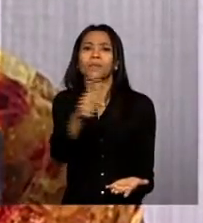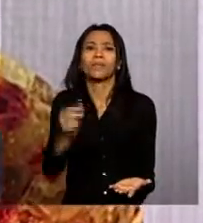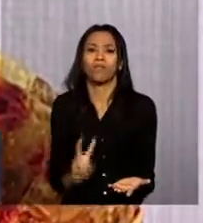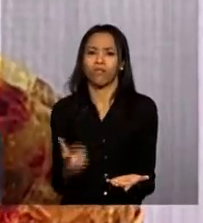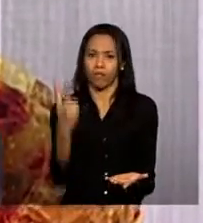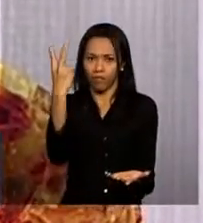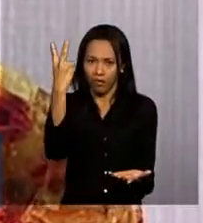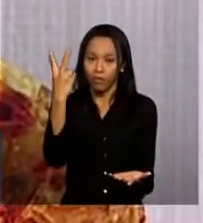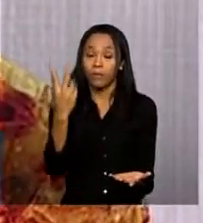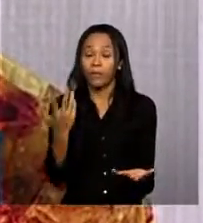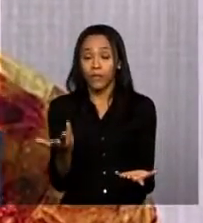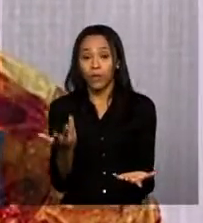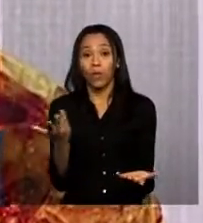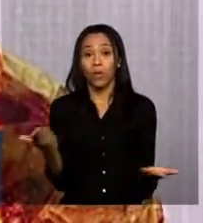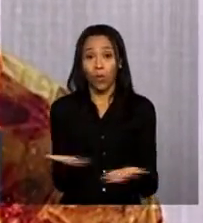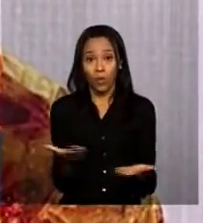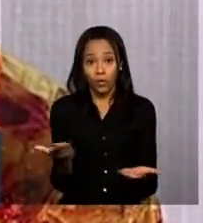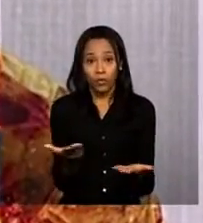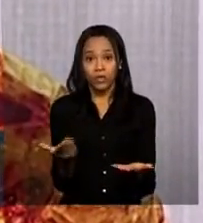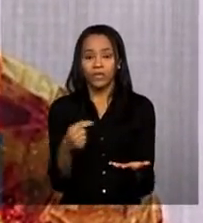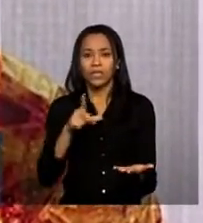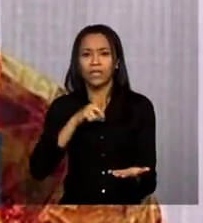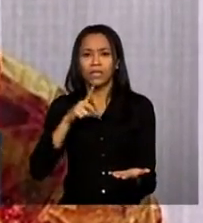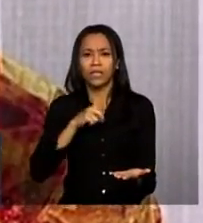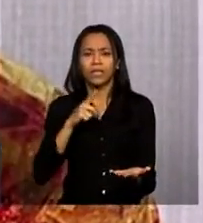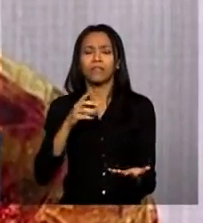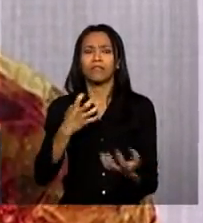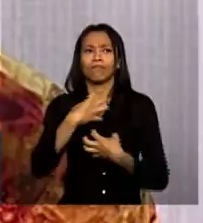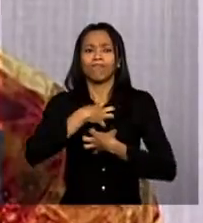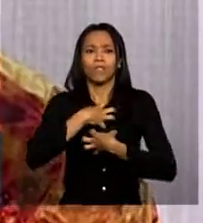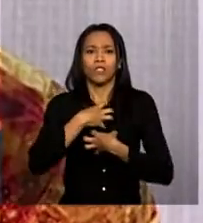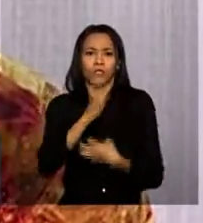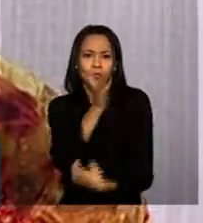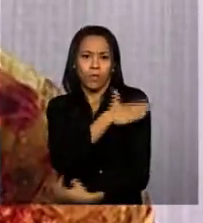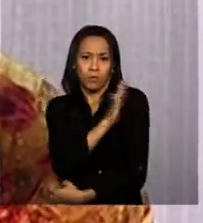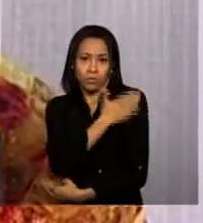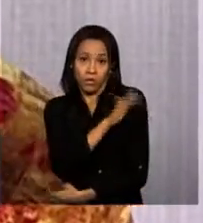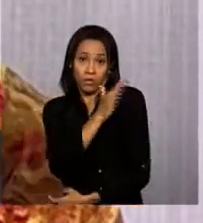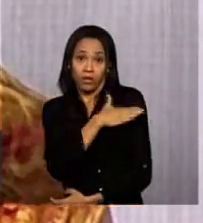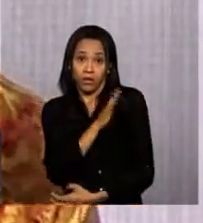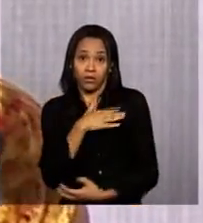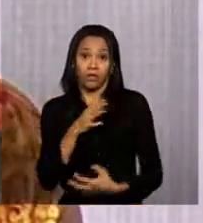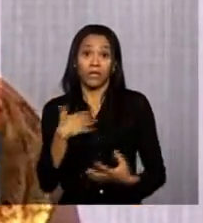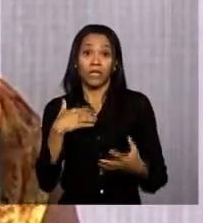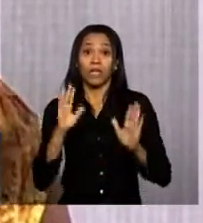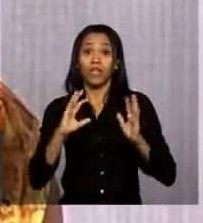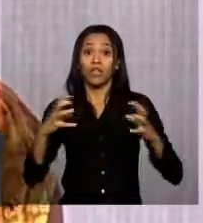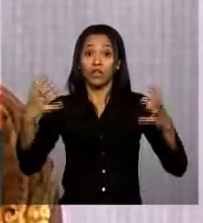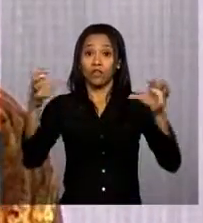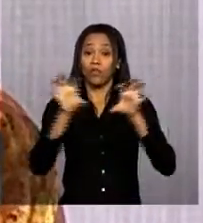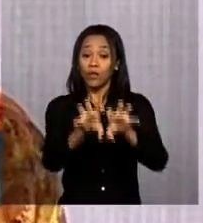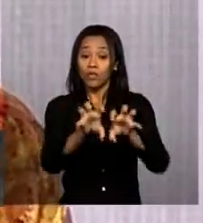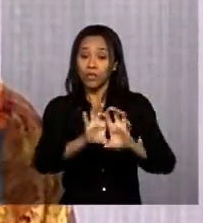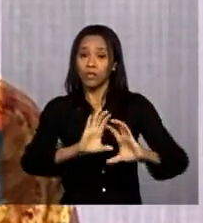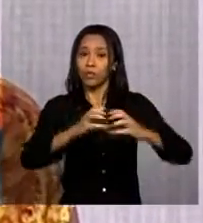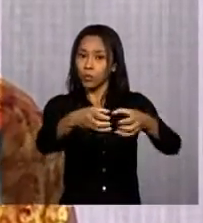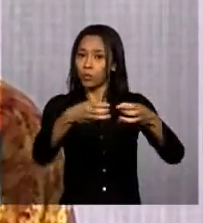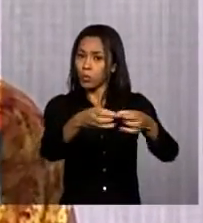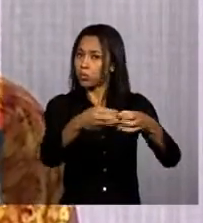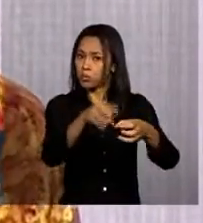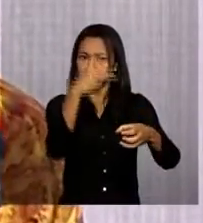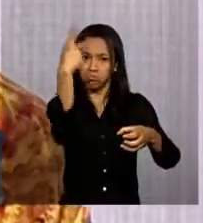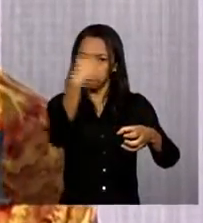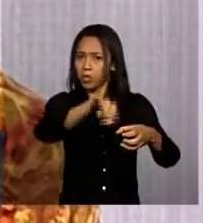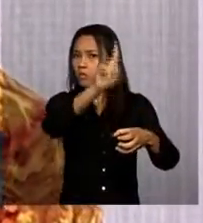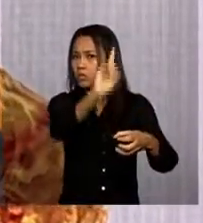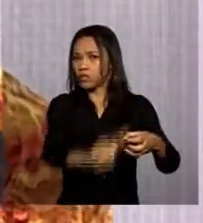extremamente revolucionário e enfrenta uma discriminação que atinge uma comunidade que tem o direito de viver a sua